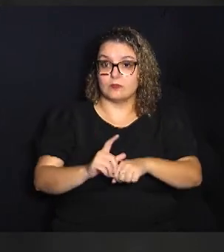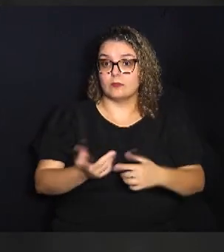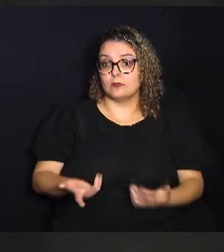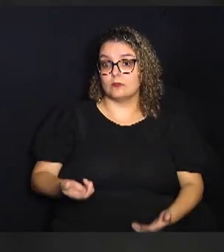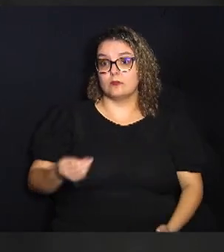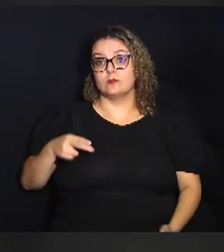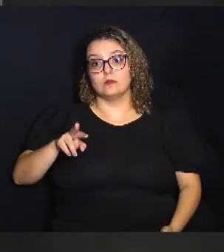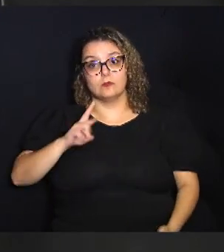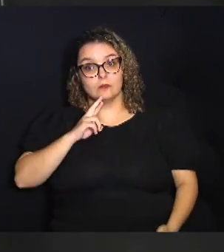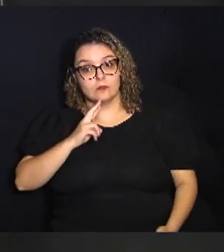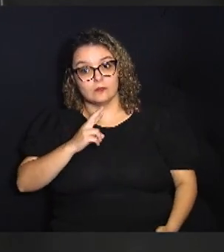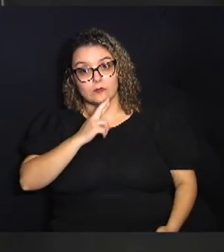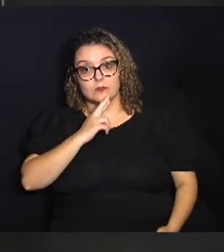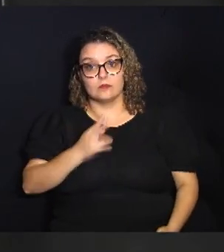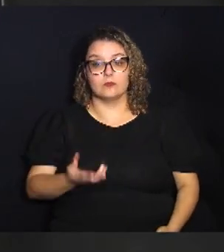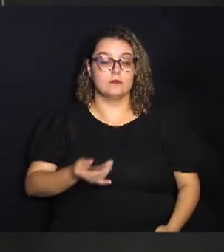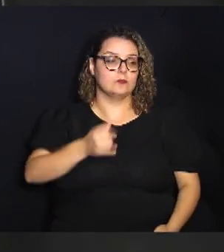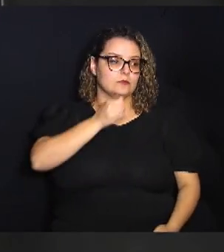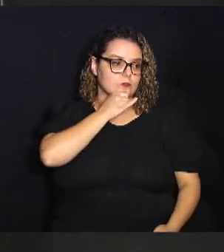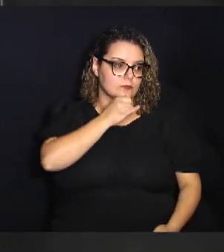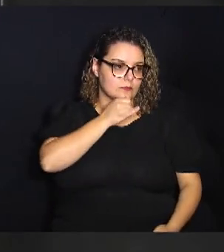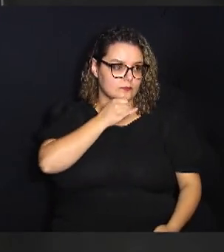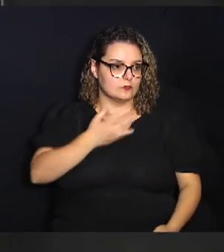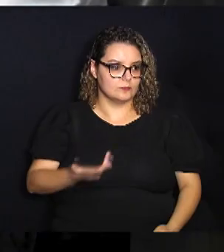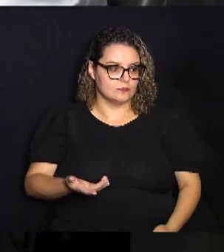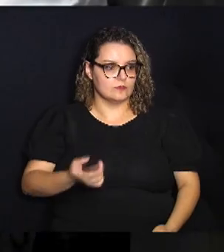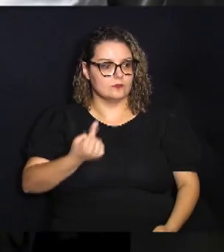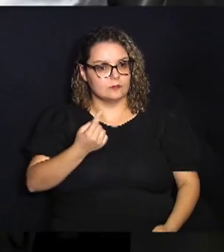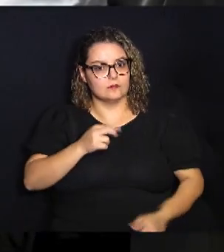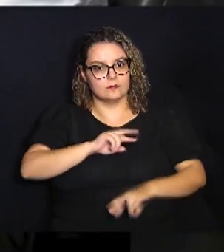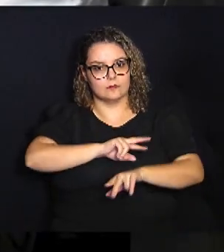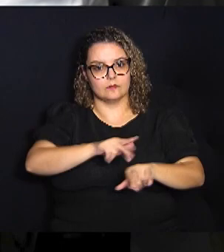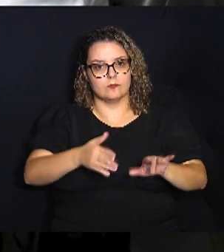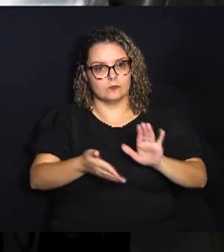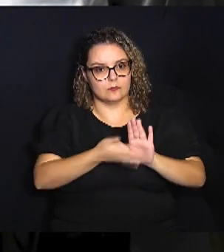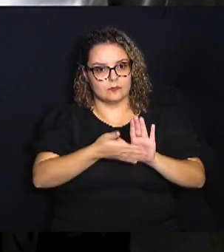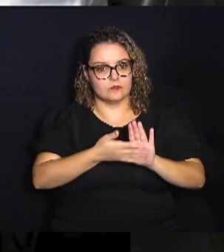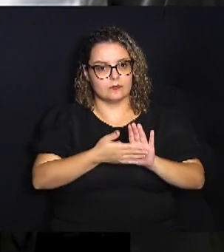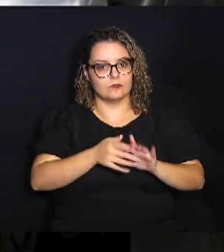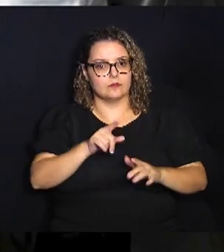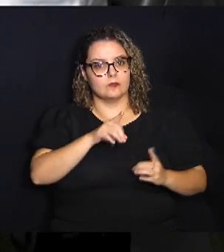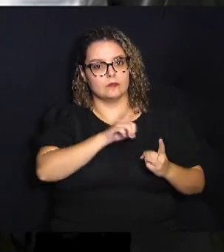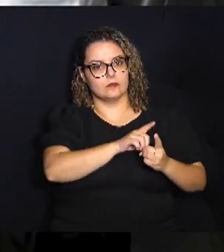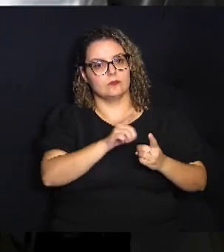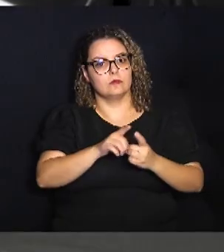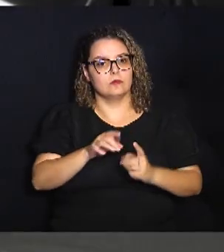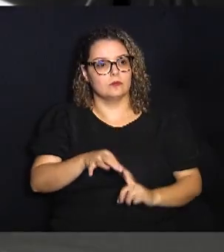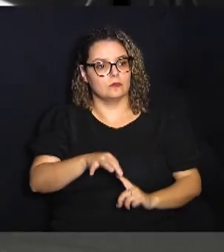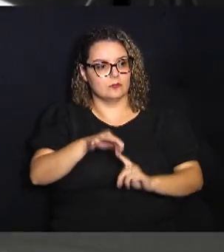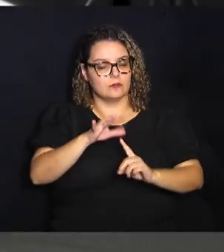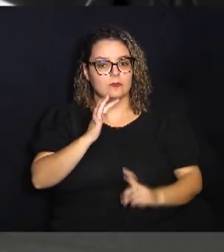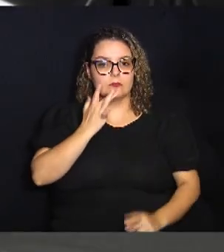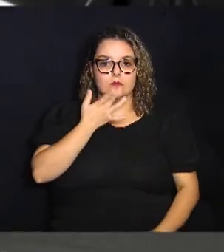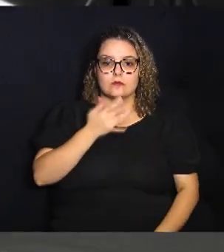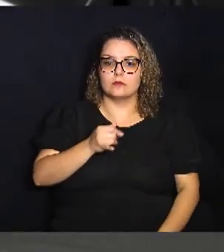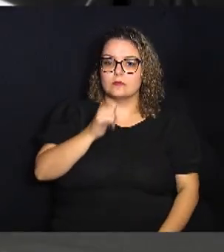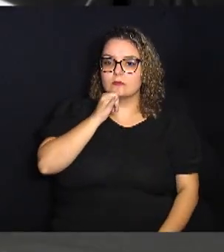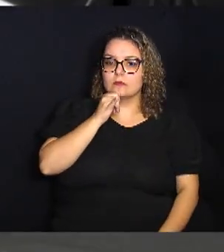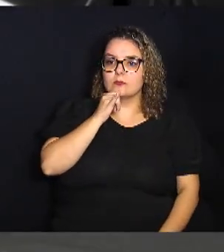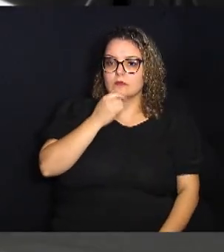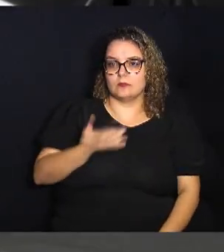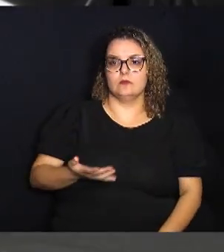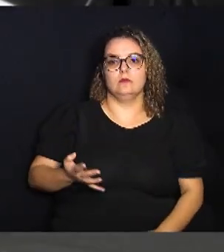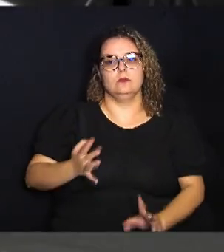um restaurante. Por exemplo, uma das suas propostas, ela trata do atendimento preferencial, por exemplo, na fila